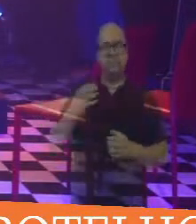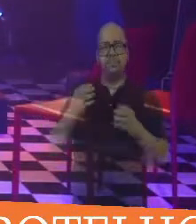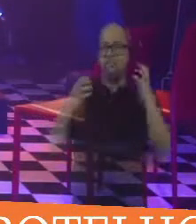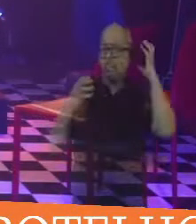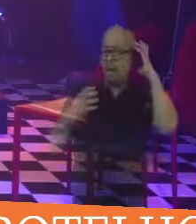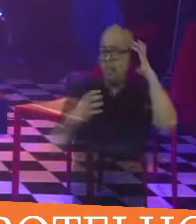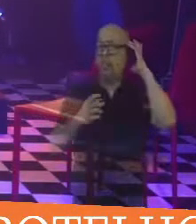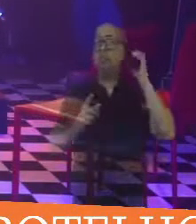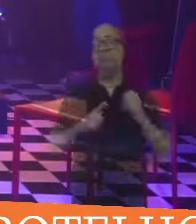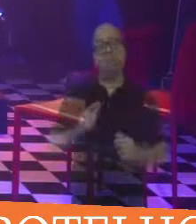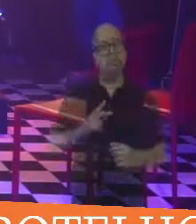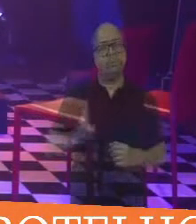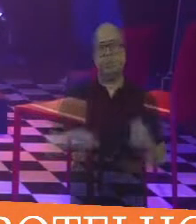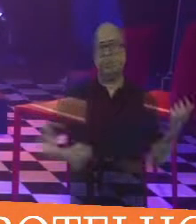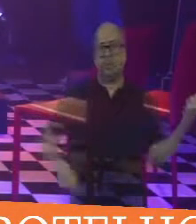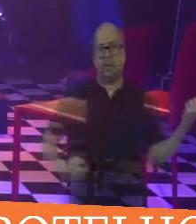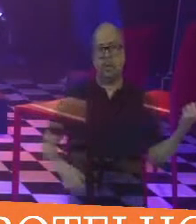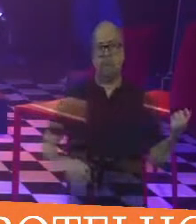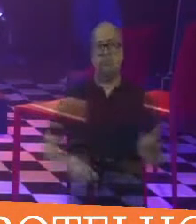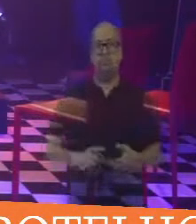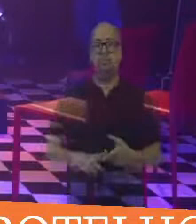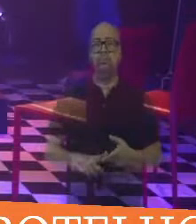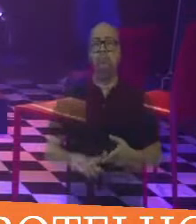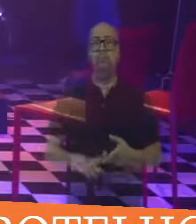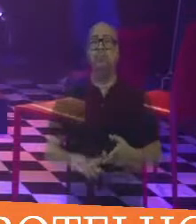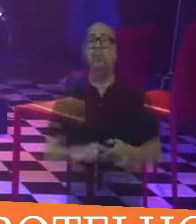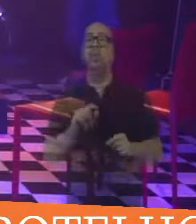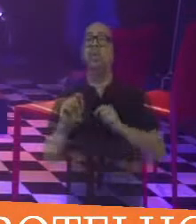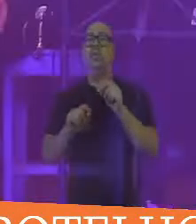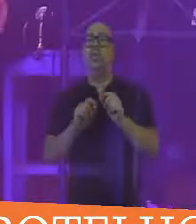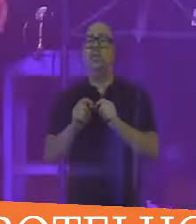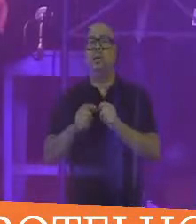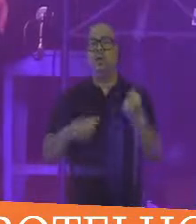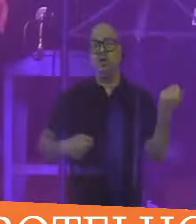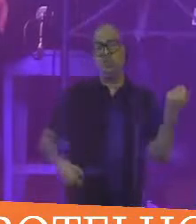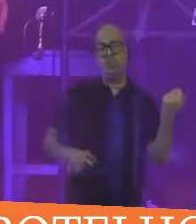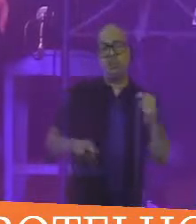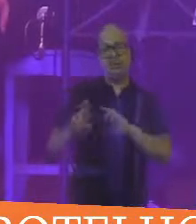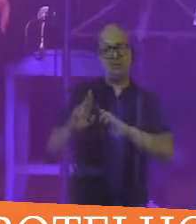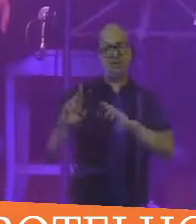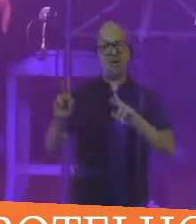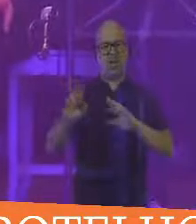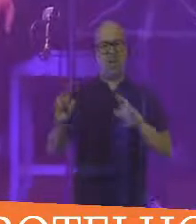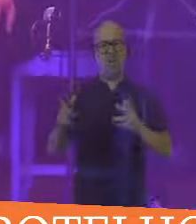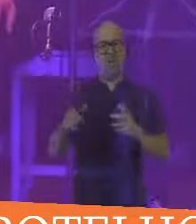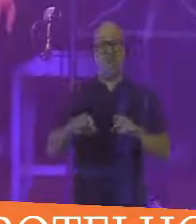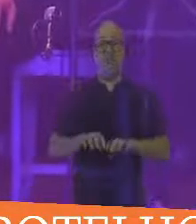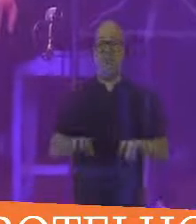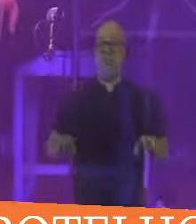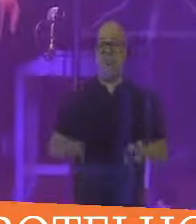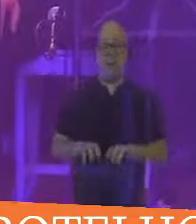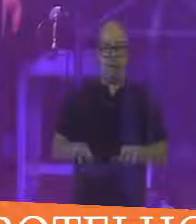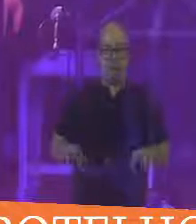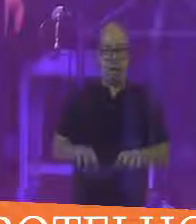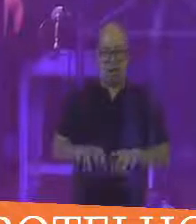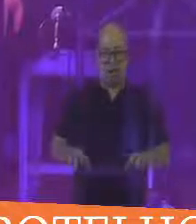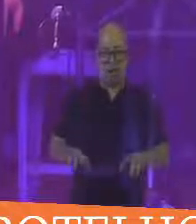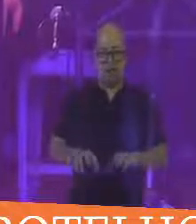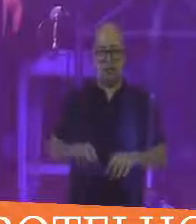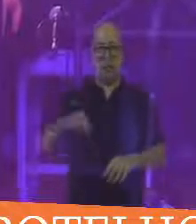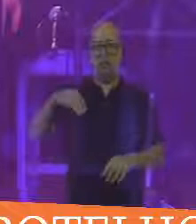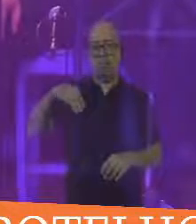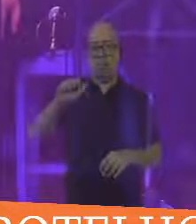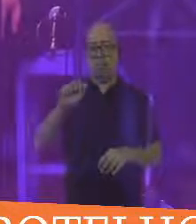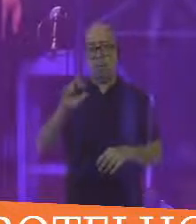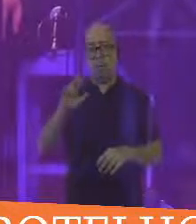regional. E digamos assim que, como instrumentos transgressores, nós temos a presença do teclado, que é feita pelo Marcos